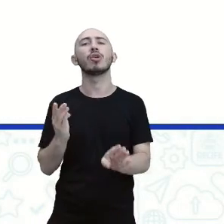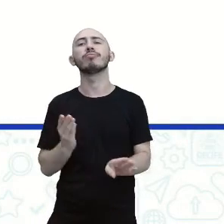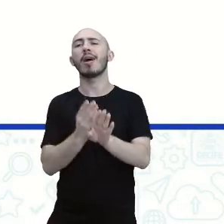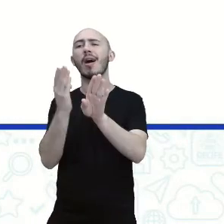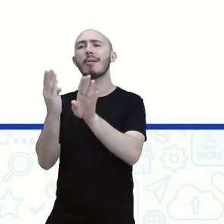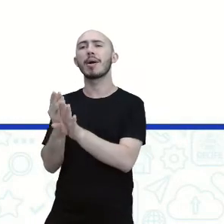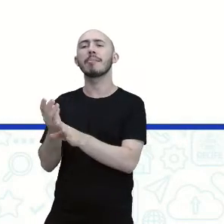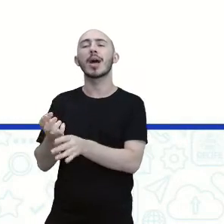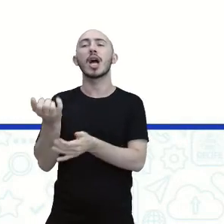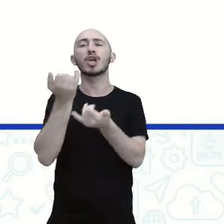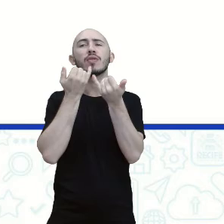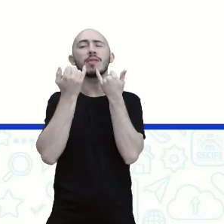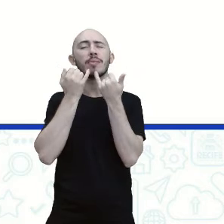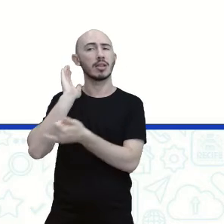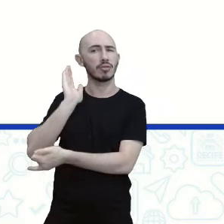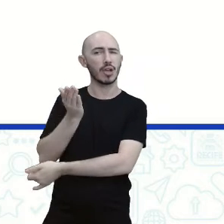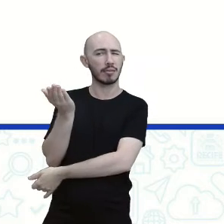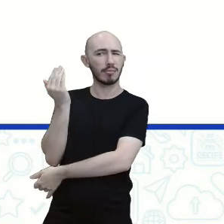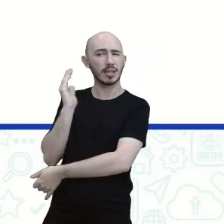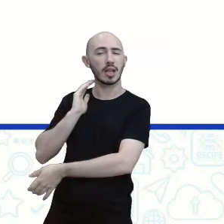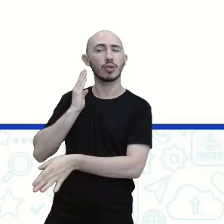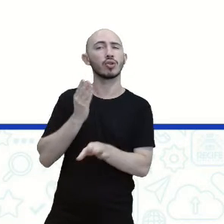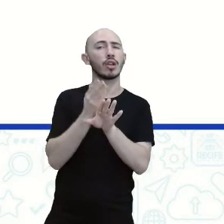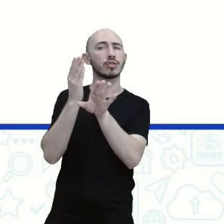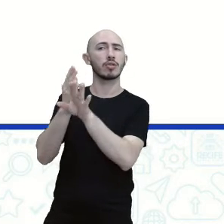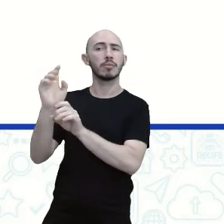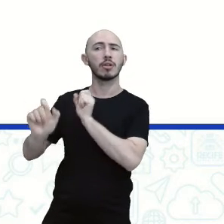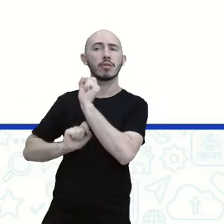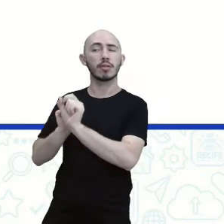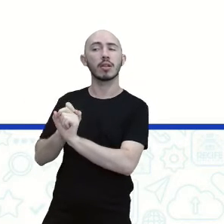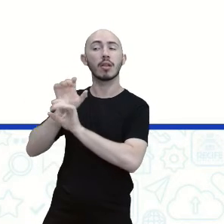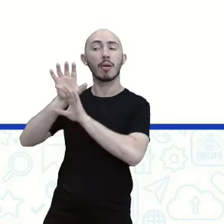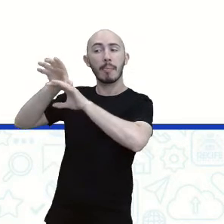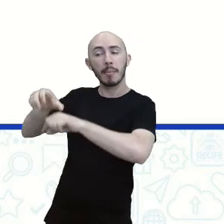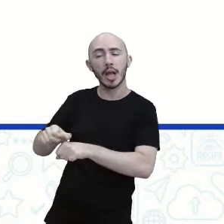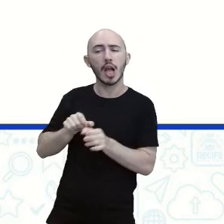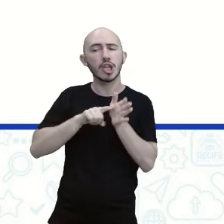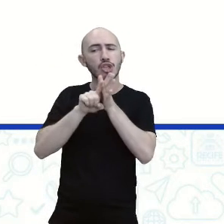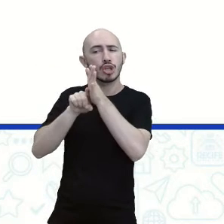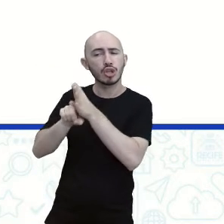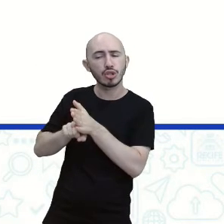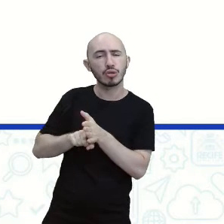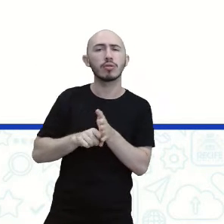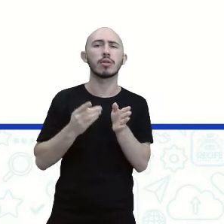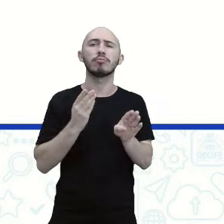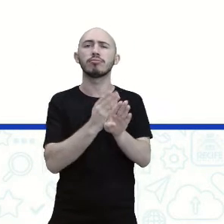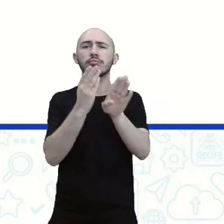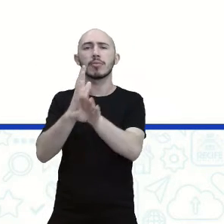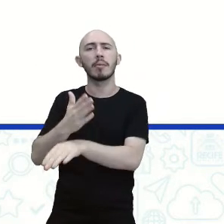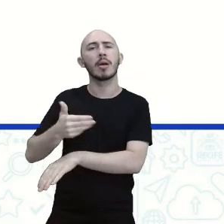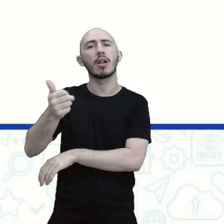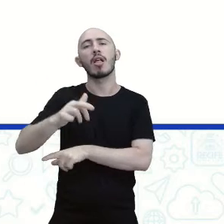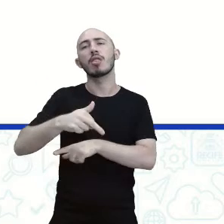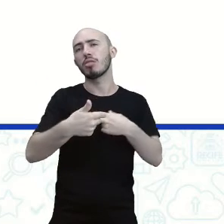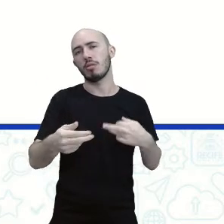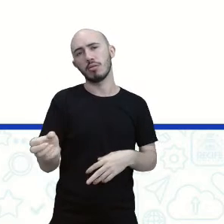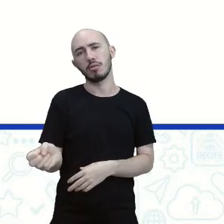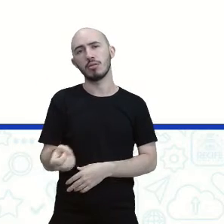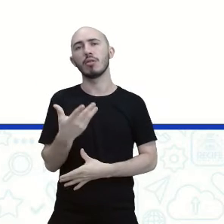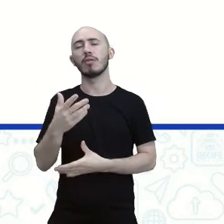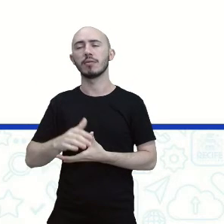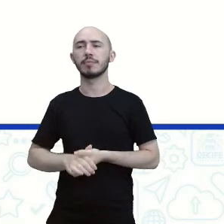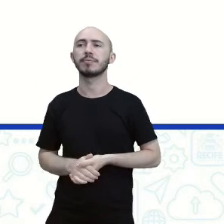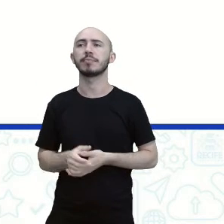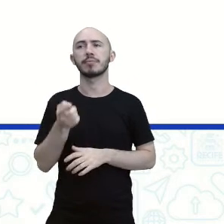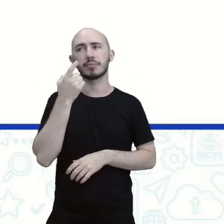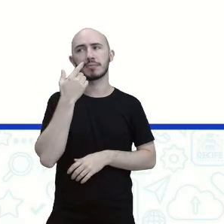dos anteriores, né, e vão só melhorando aquilo, né, adicionando informação. E isso